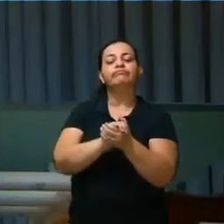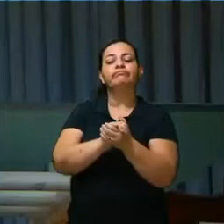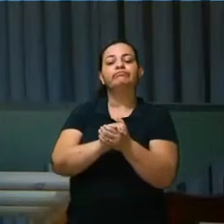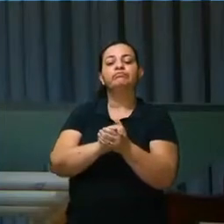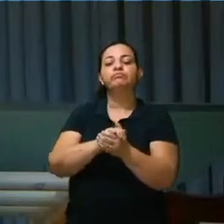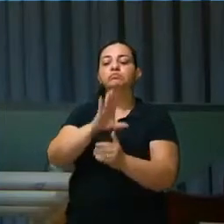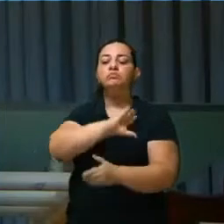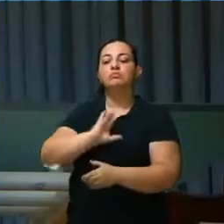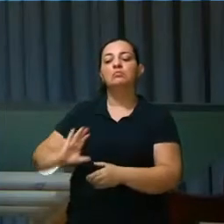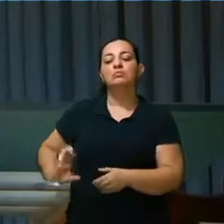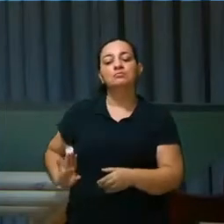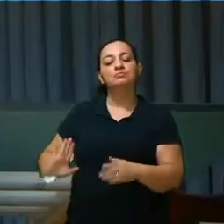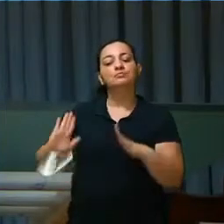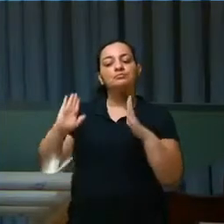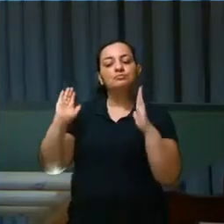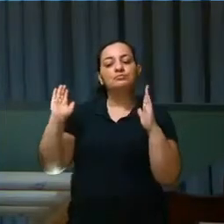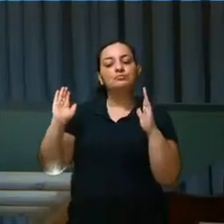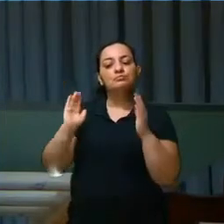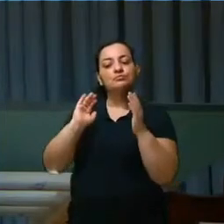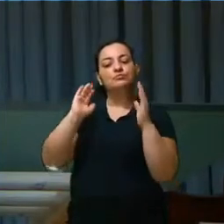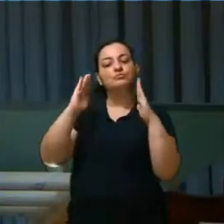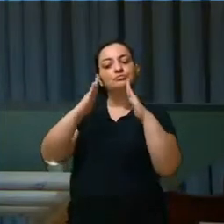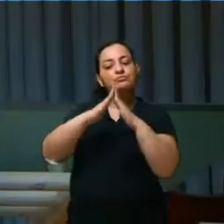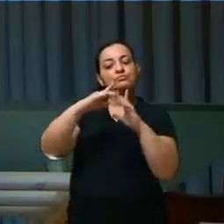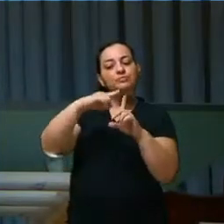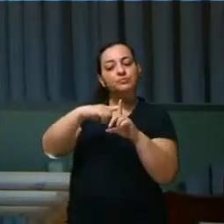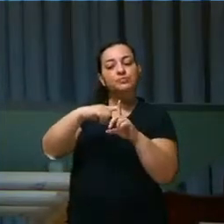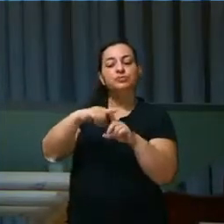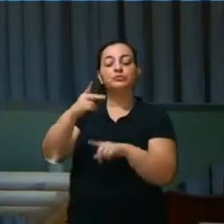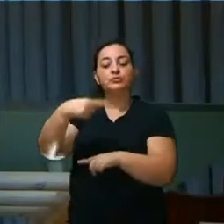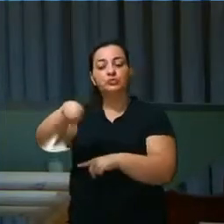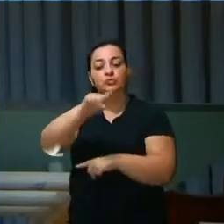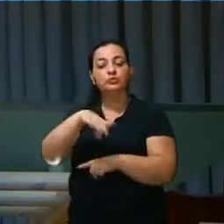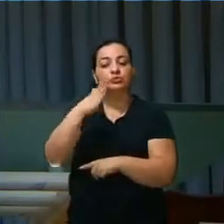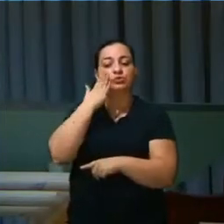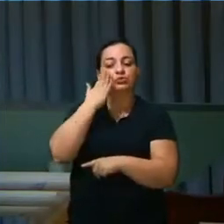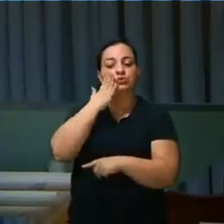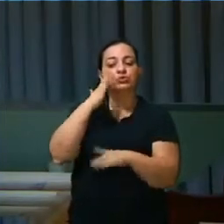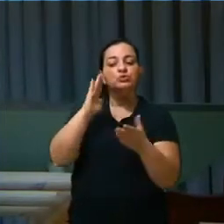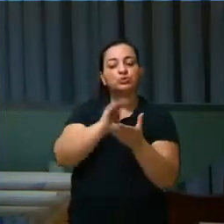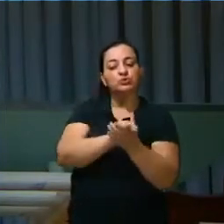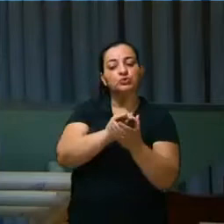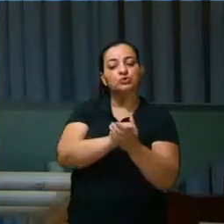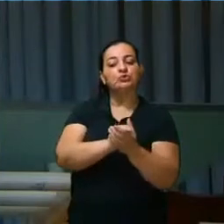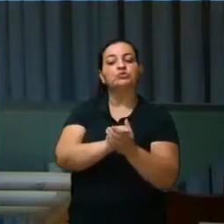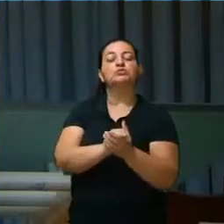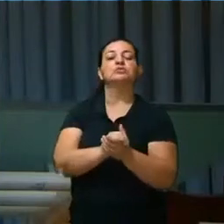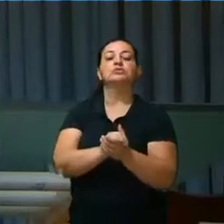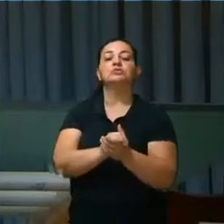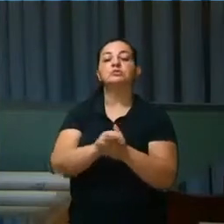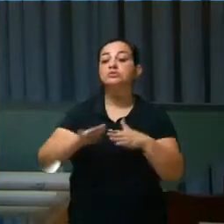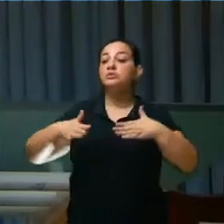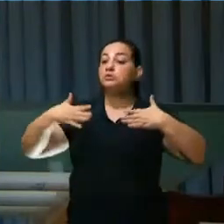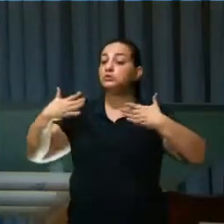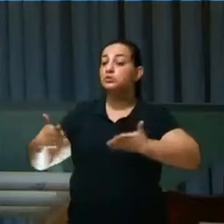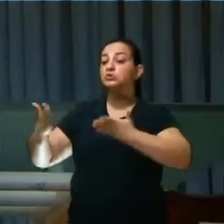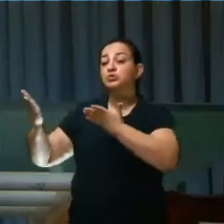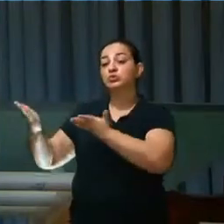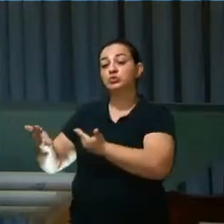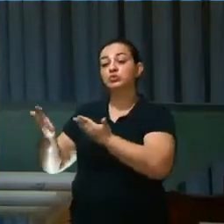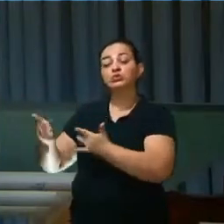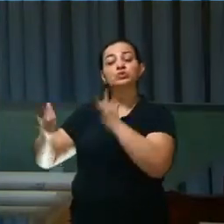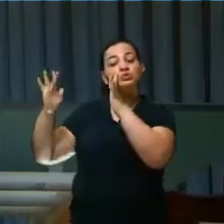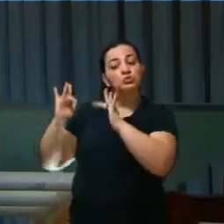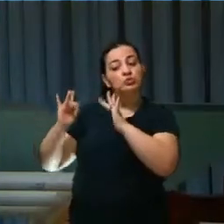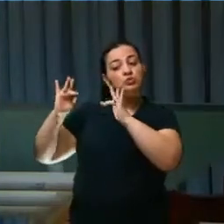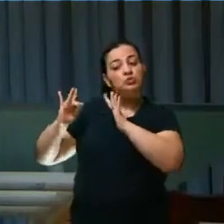antes de Cristo EA igreja e você sabe que num casamento Quando aqueles jovens